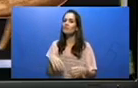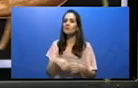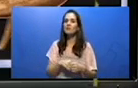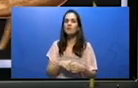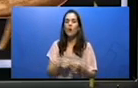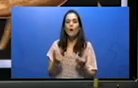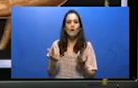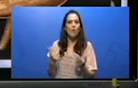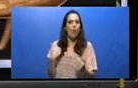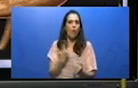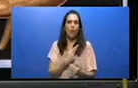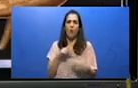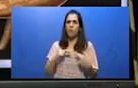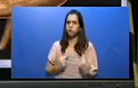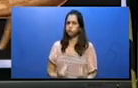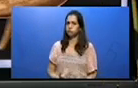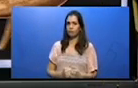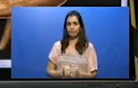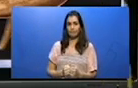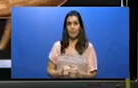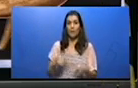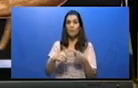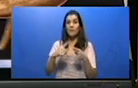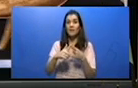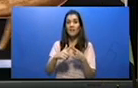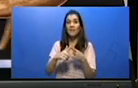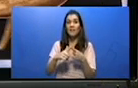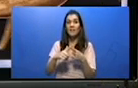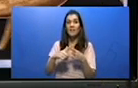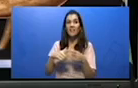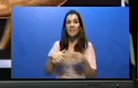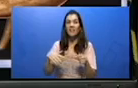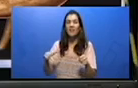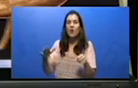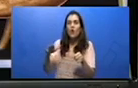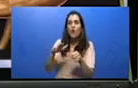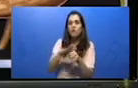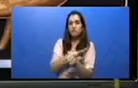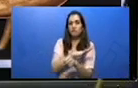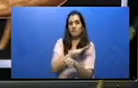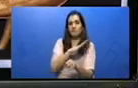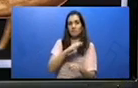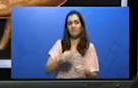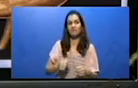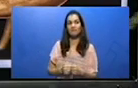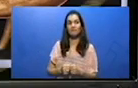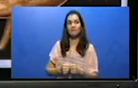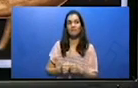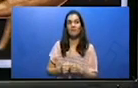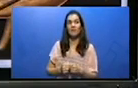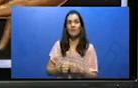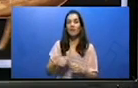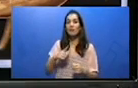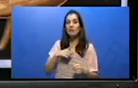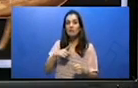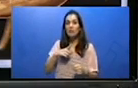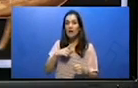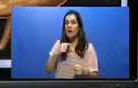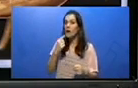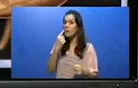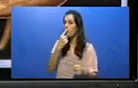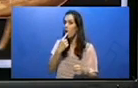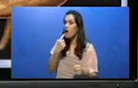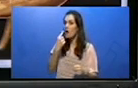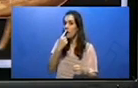é incompleto, isso leva a crer que existe o sistema digestório completo. O que é um sistema digestório completo? É quando tem boca e